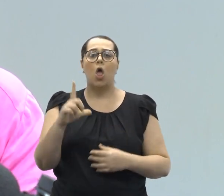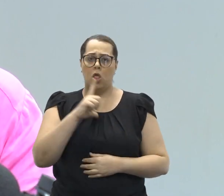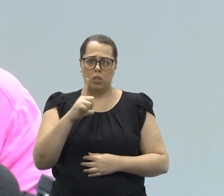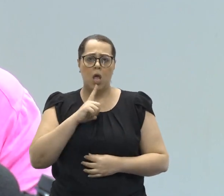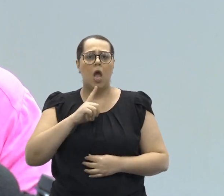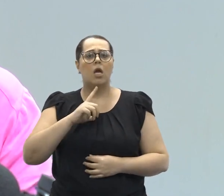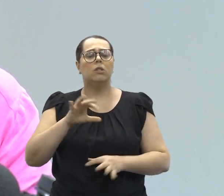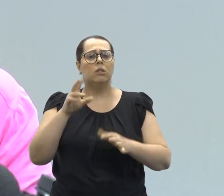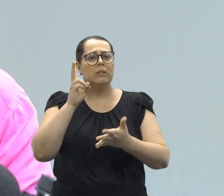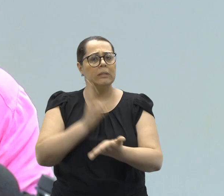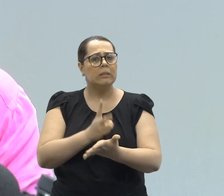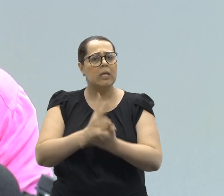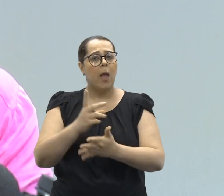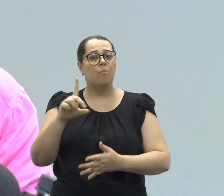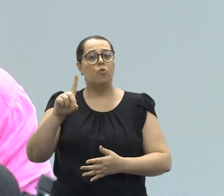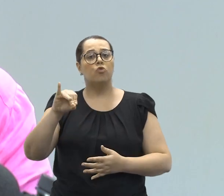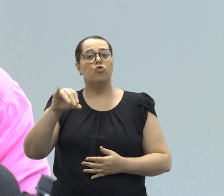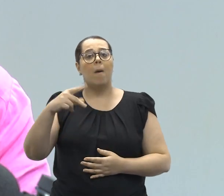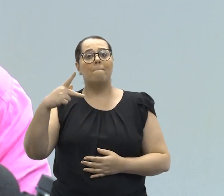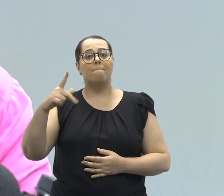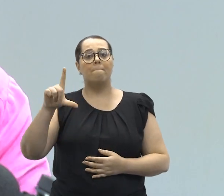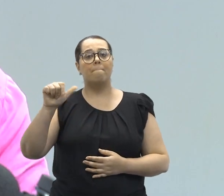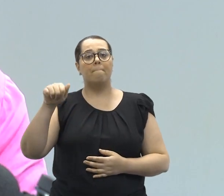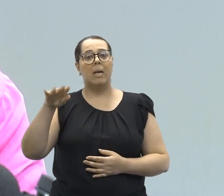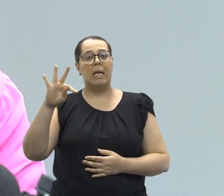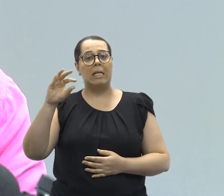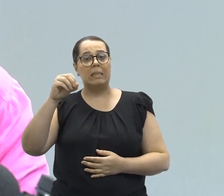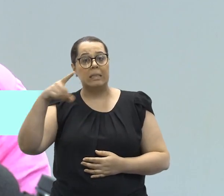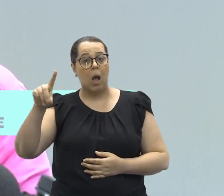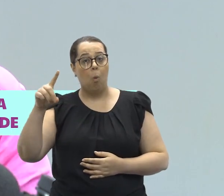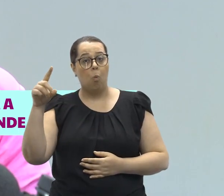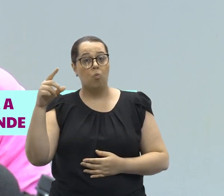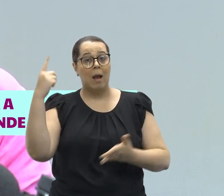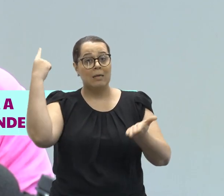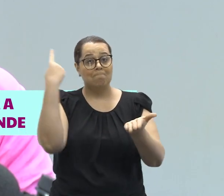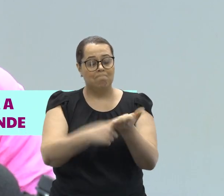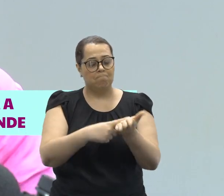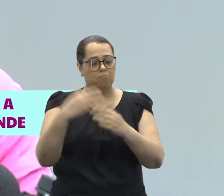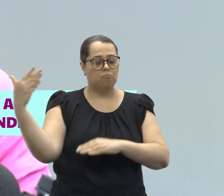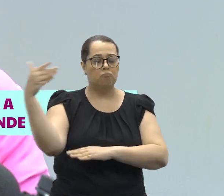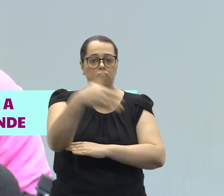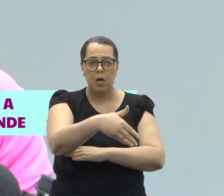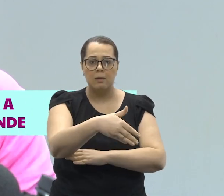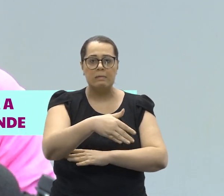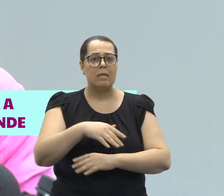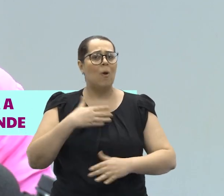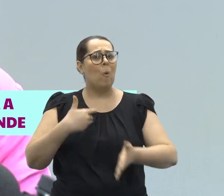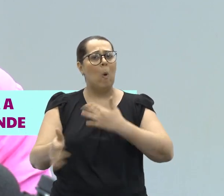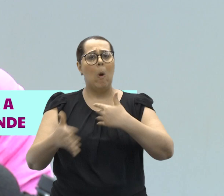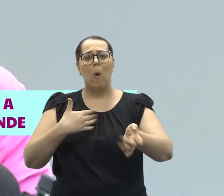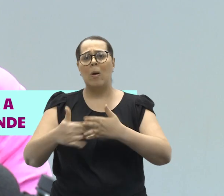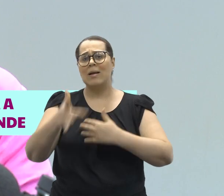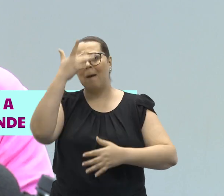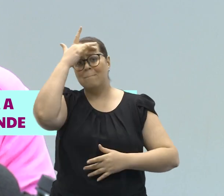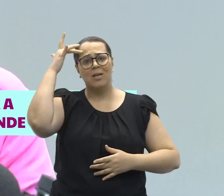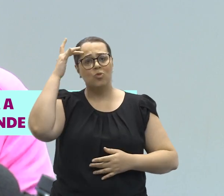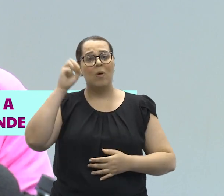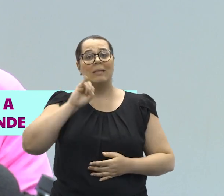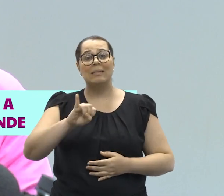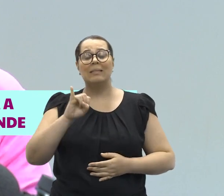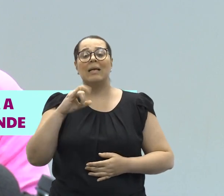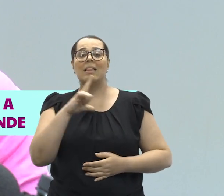plantão diário dentro da Defensoria Pública para o atendimento de oncologia. Então, qualquer pessoa que tem uma demanda